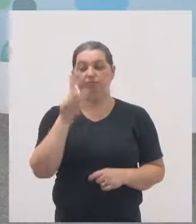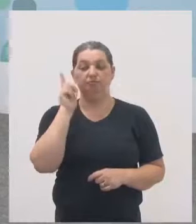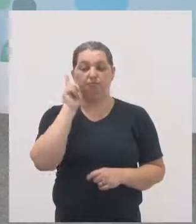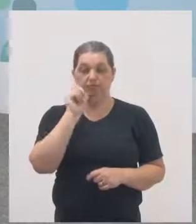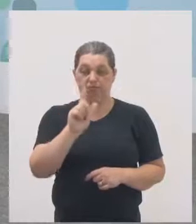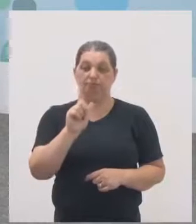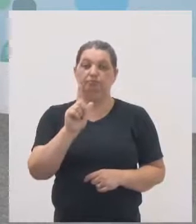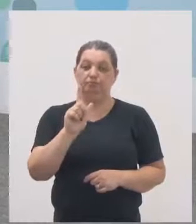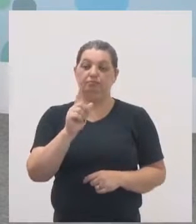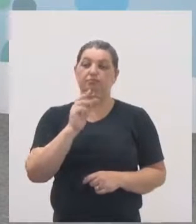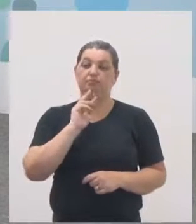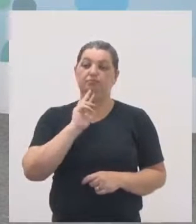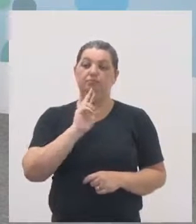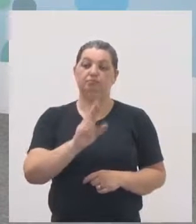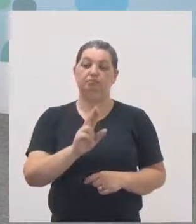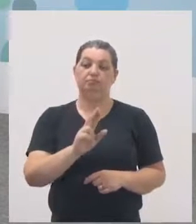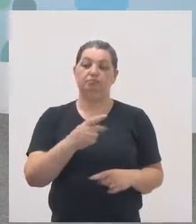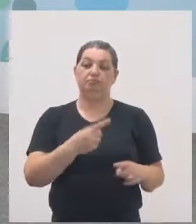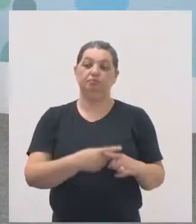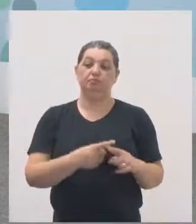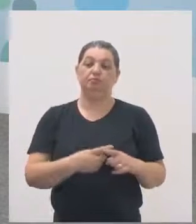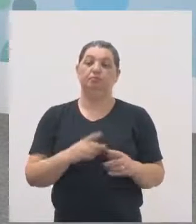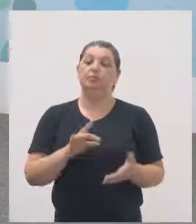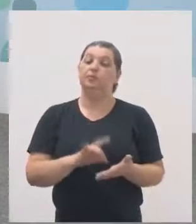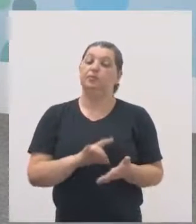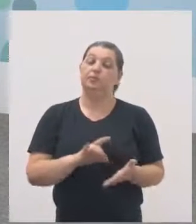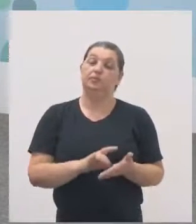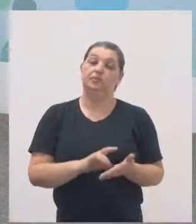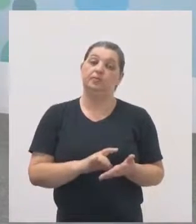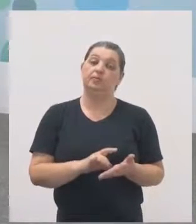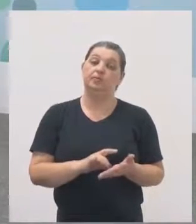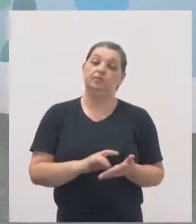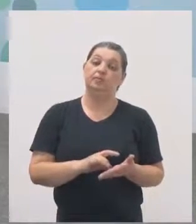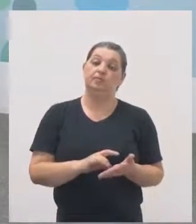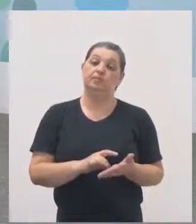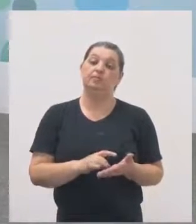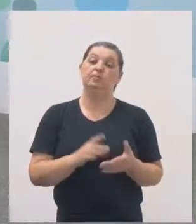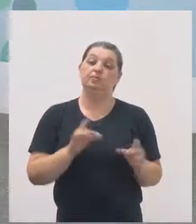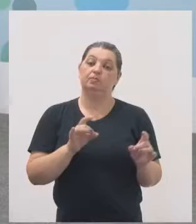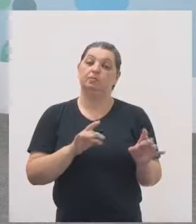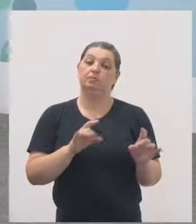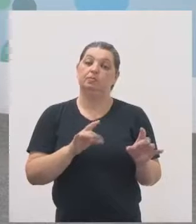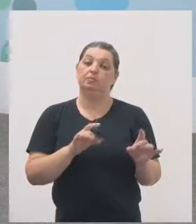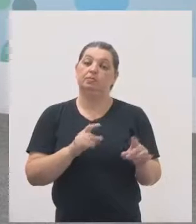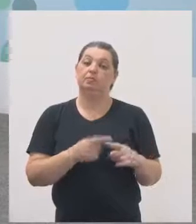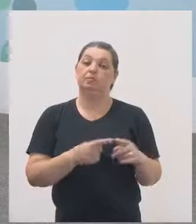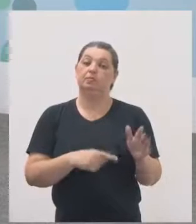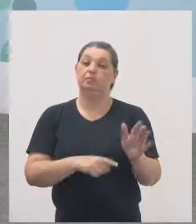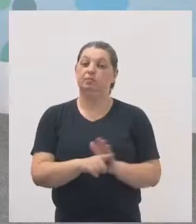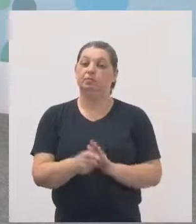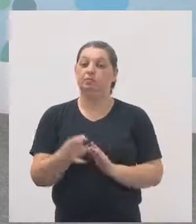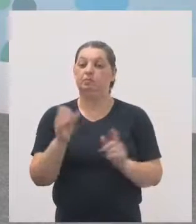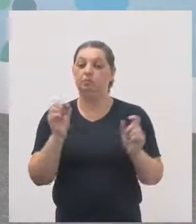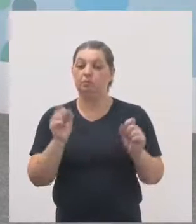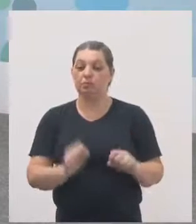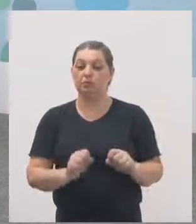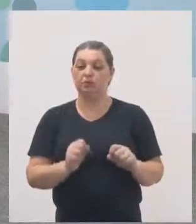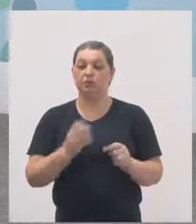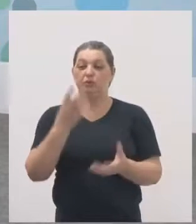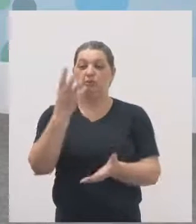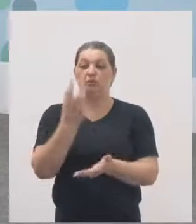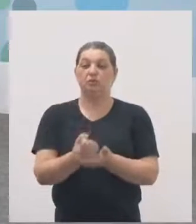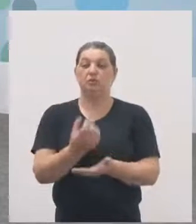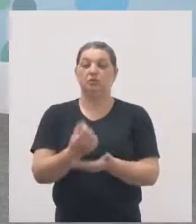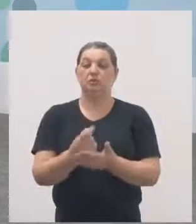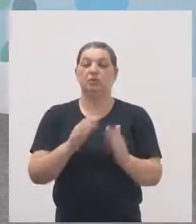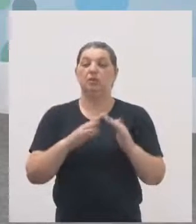conseguir responder, porque, na verdade, é específica, que foi aquela pergunta se eu posso baixar na